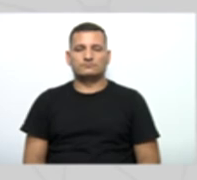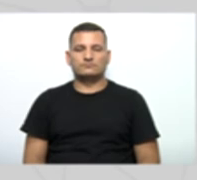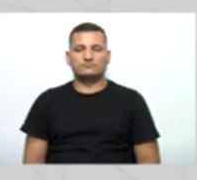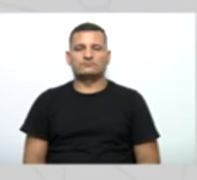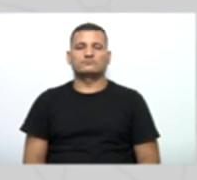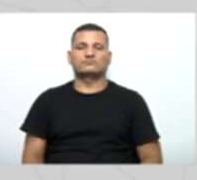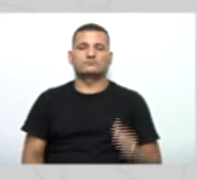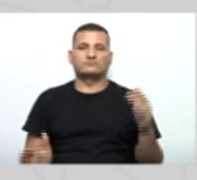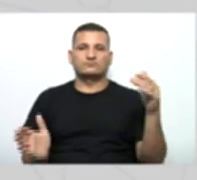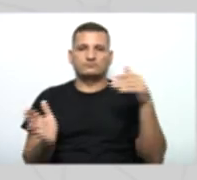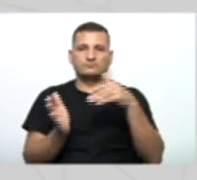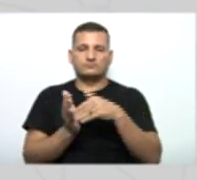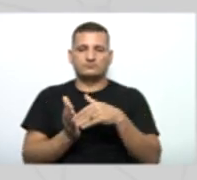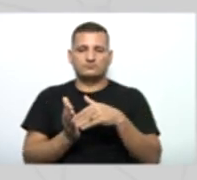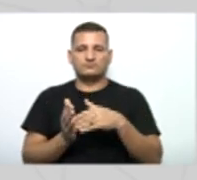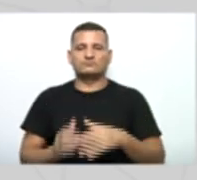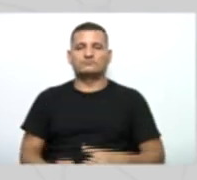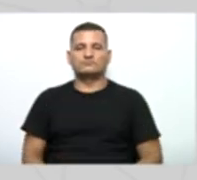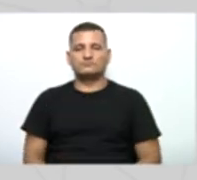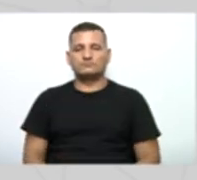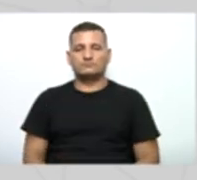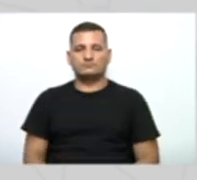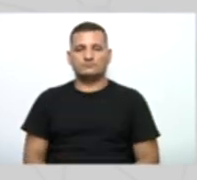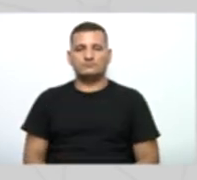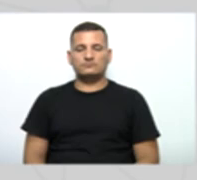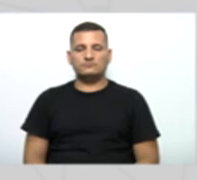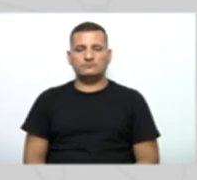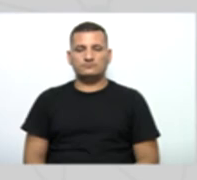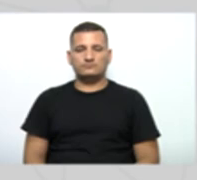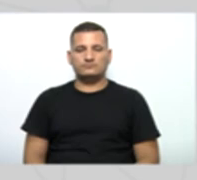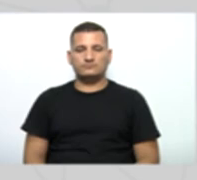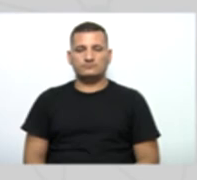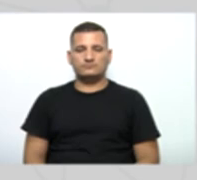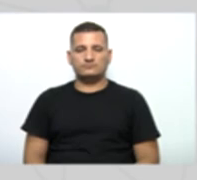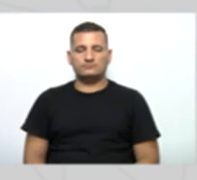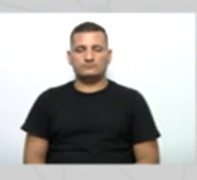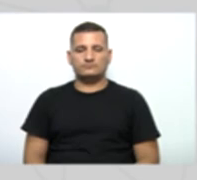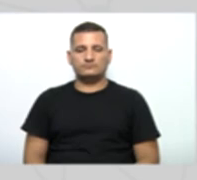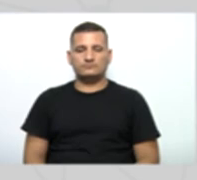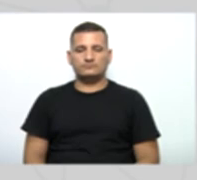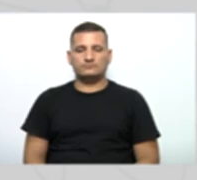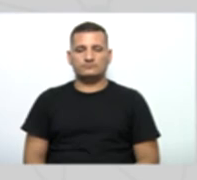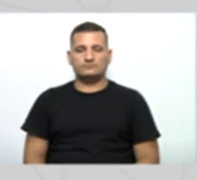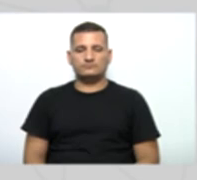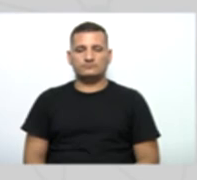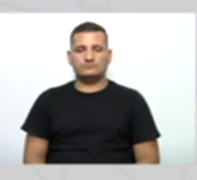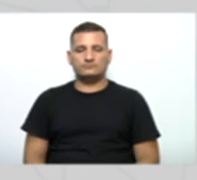o último item desse nosso mapa mental é o quê? É você criar